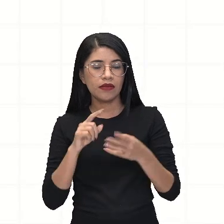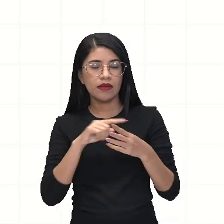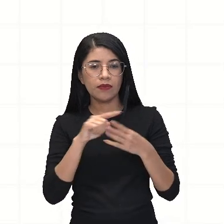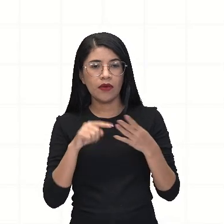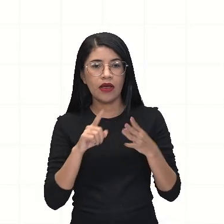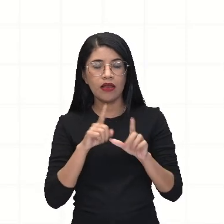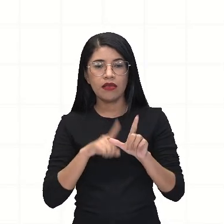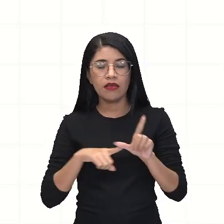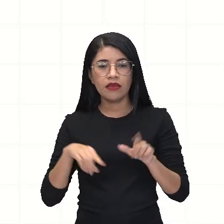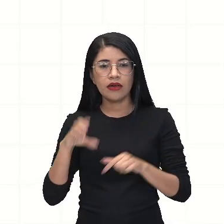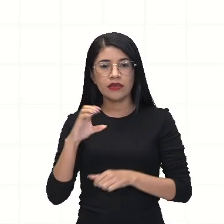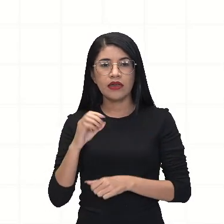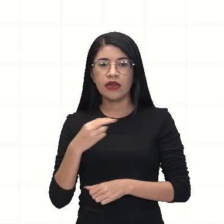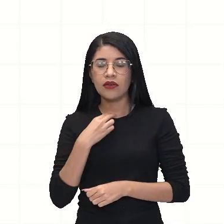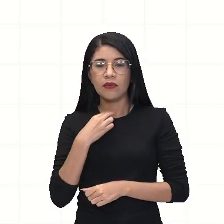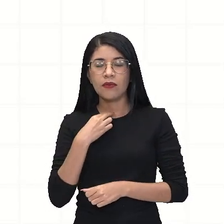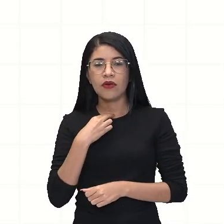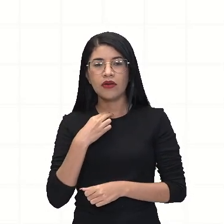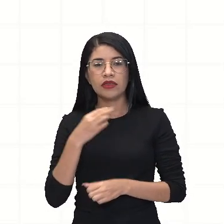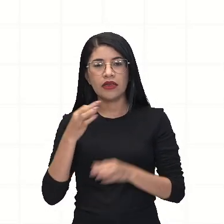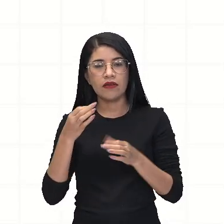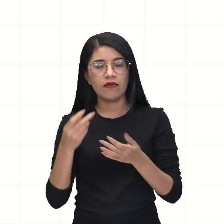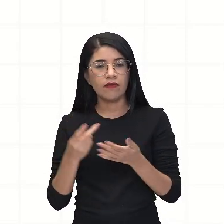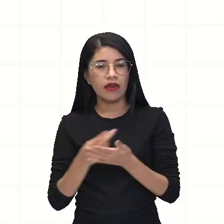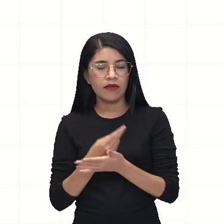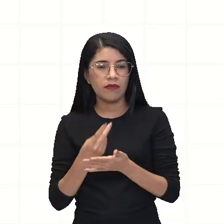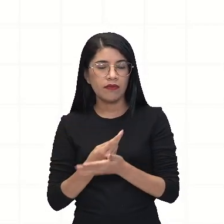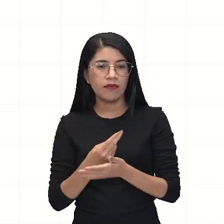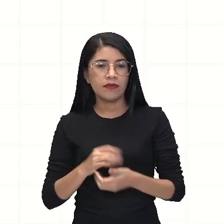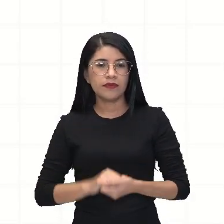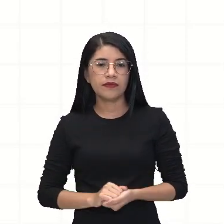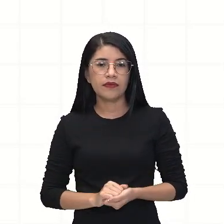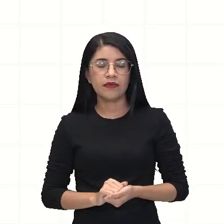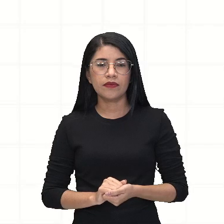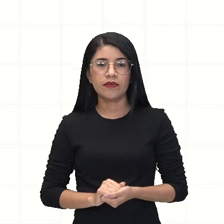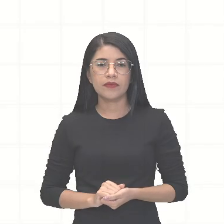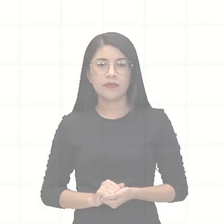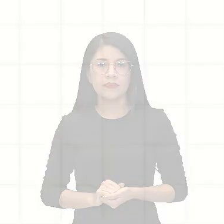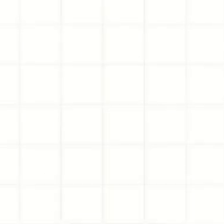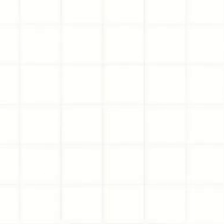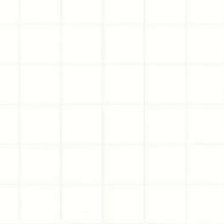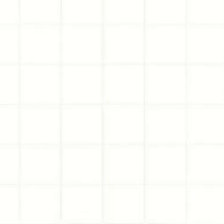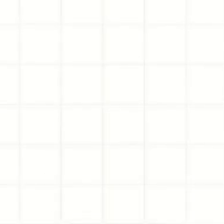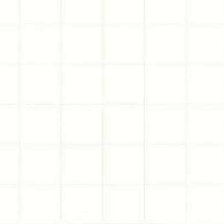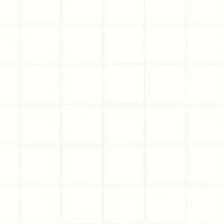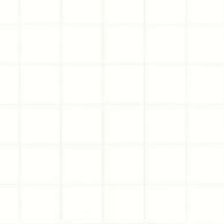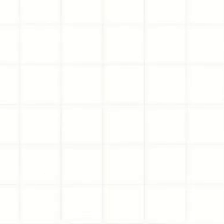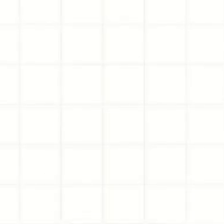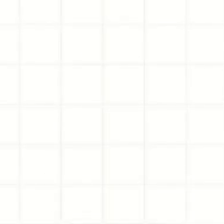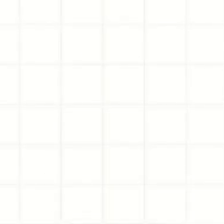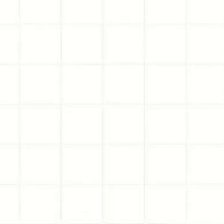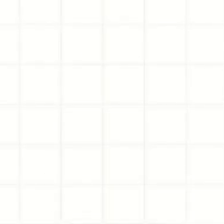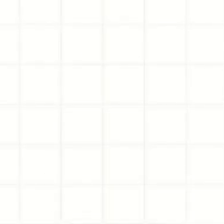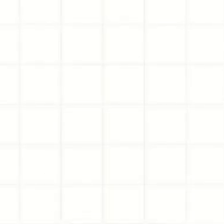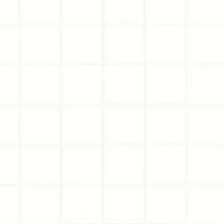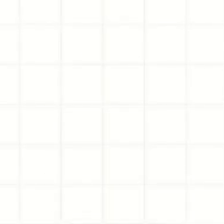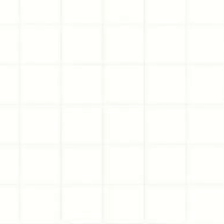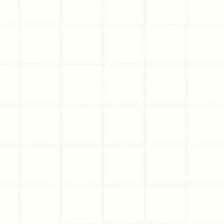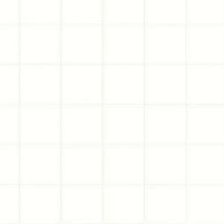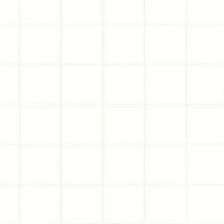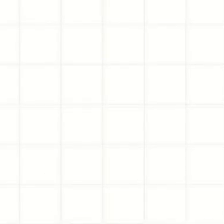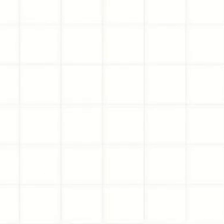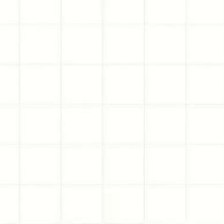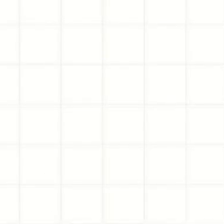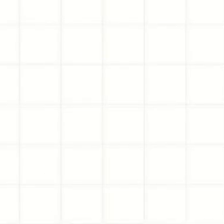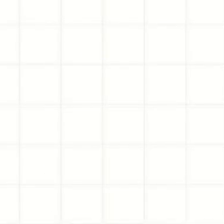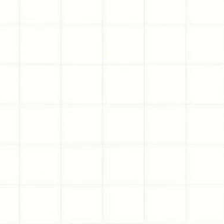não pode ser considerada verdade, ou seja, é falsa. Então, agora a gente já respondeu,